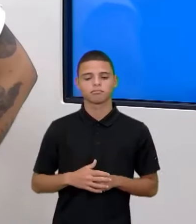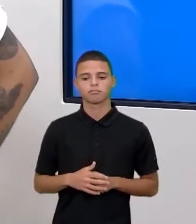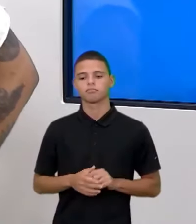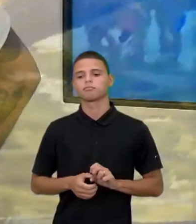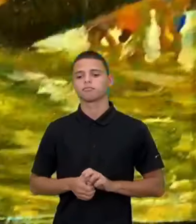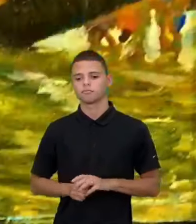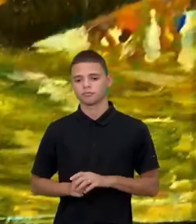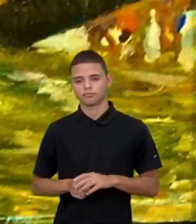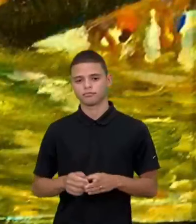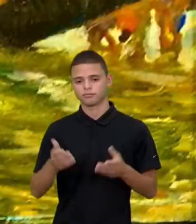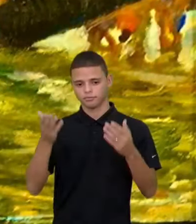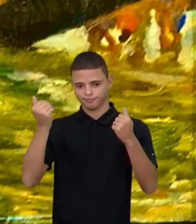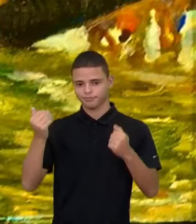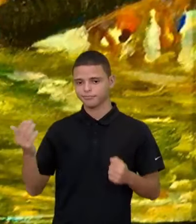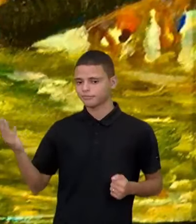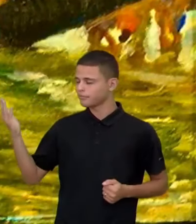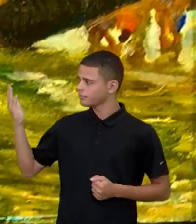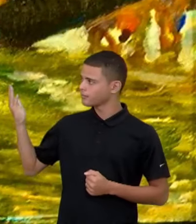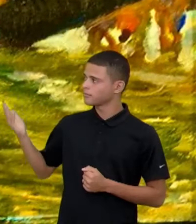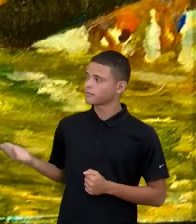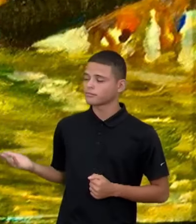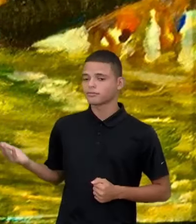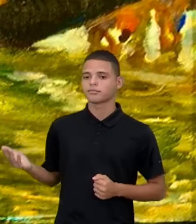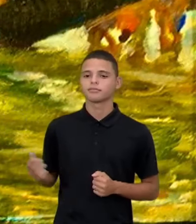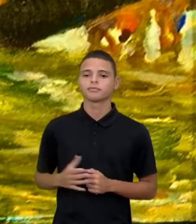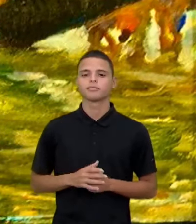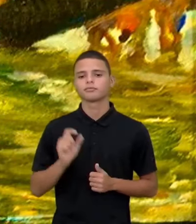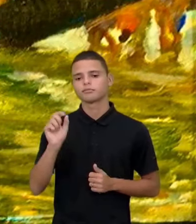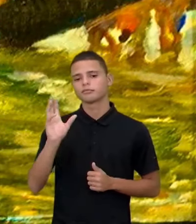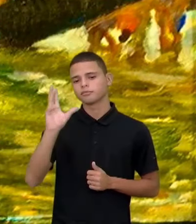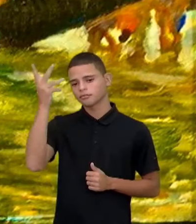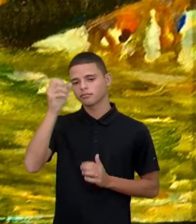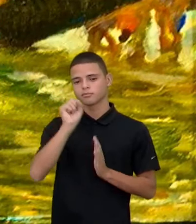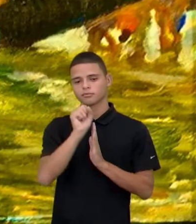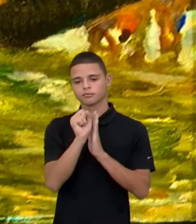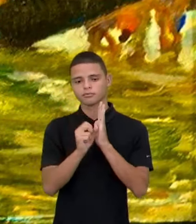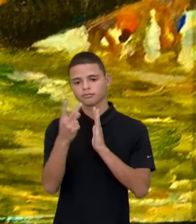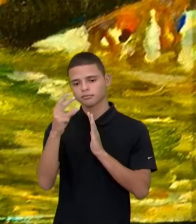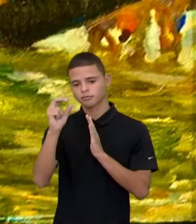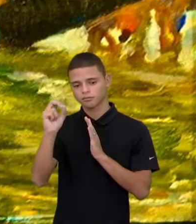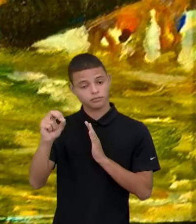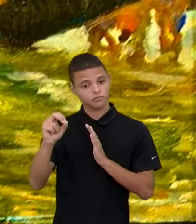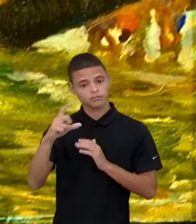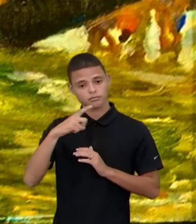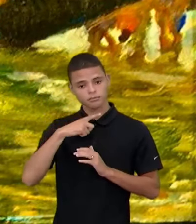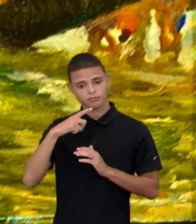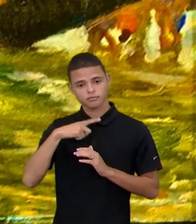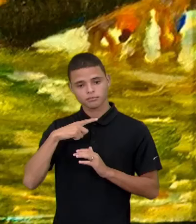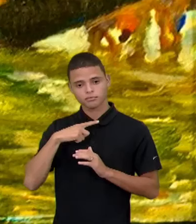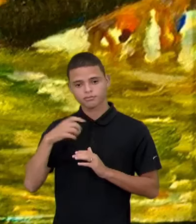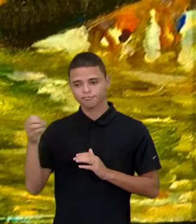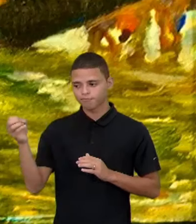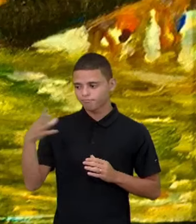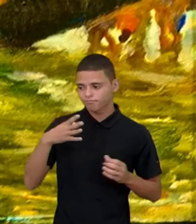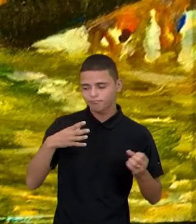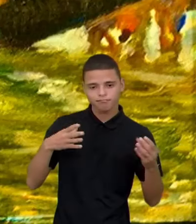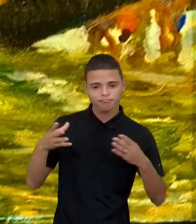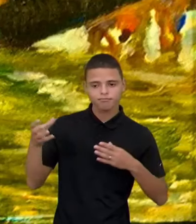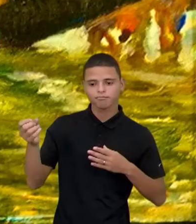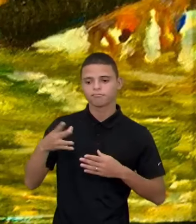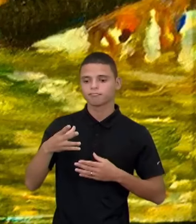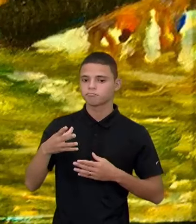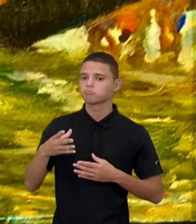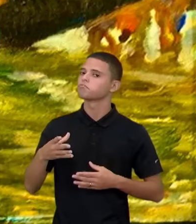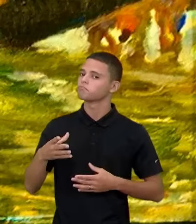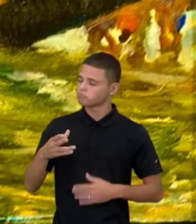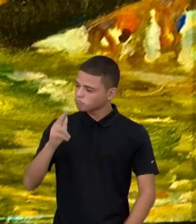Gente, vamos dar uma olhada aí, ó. O que acontece no século XX? Nós temos inovação. Inovação